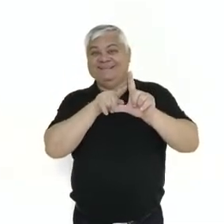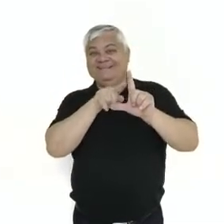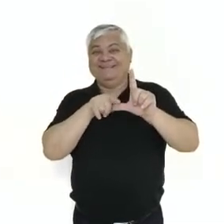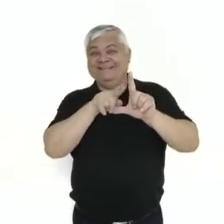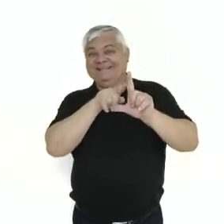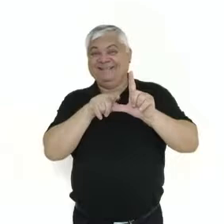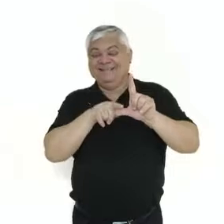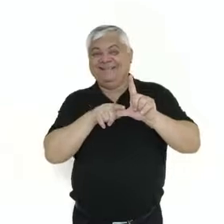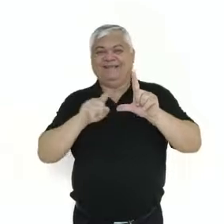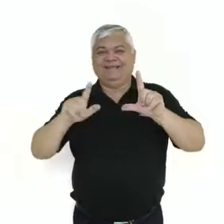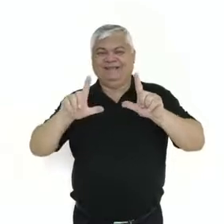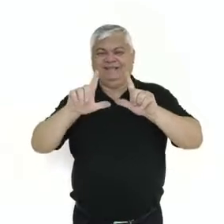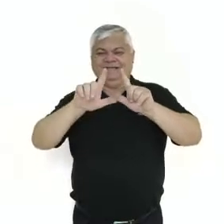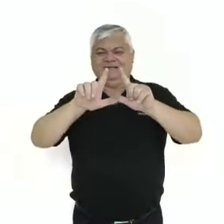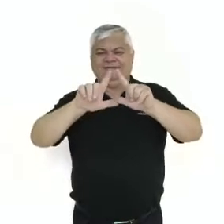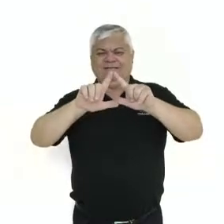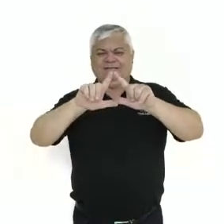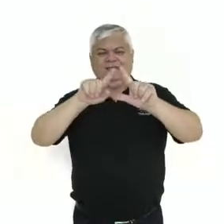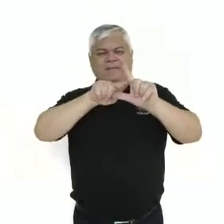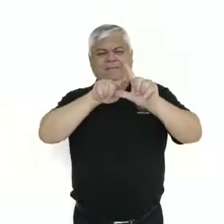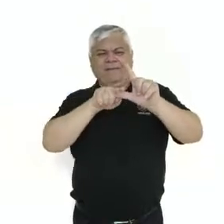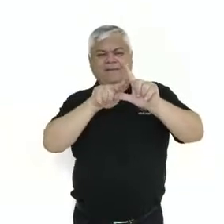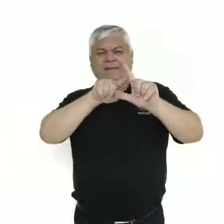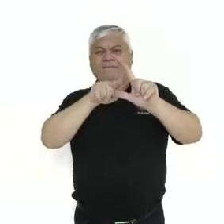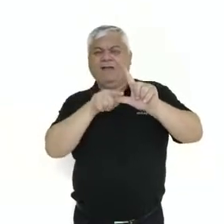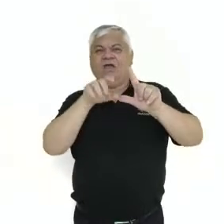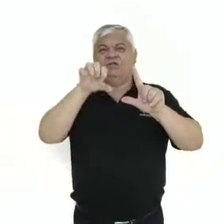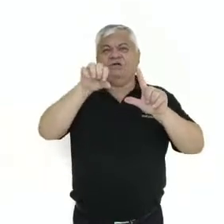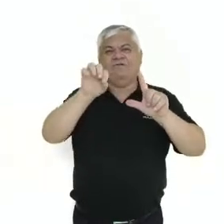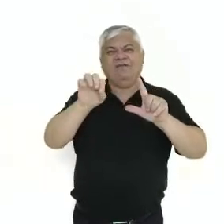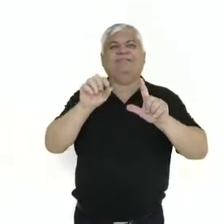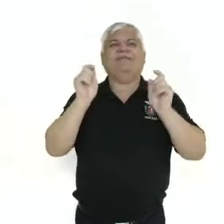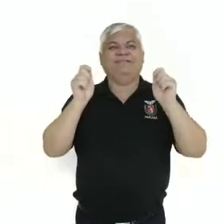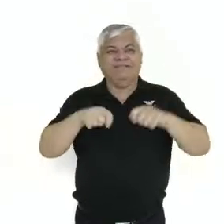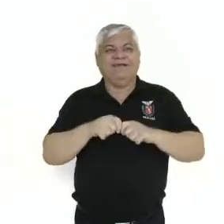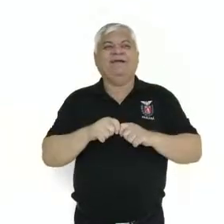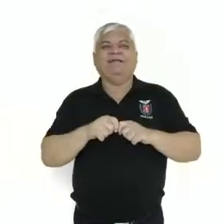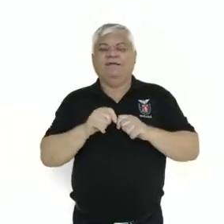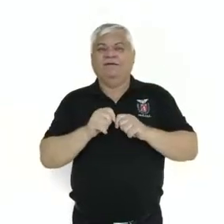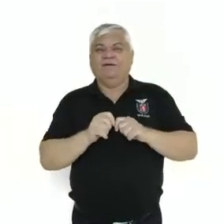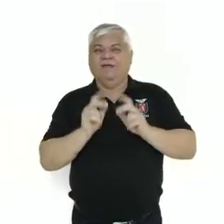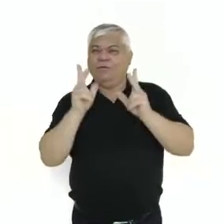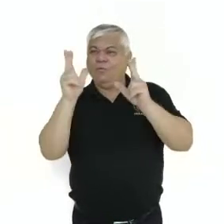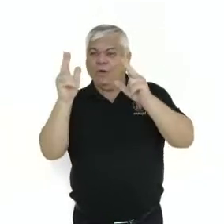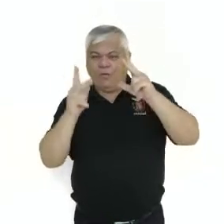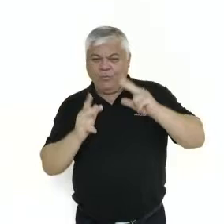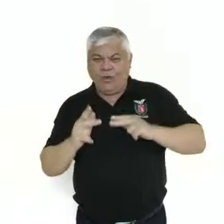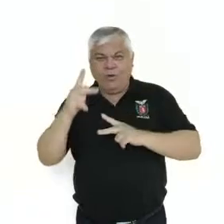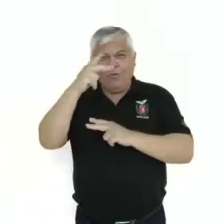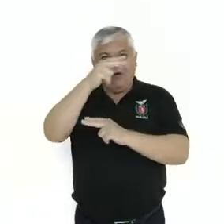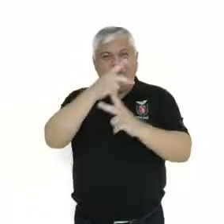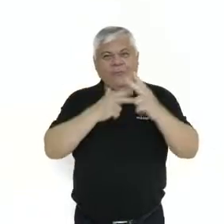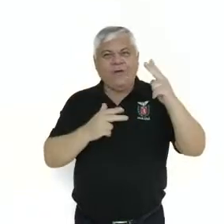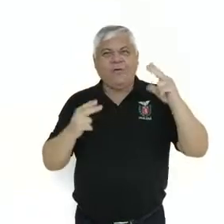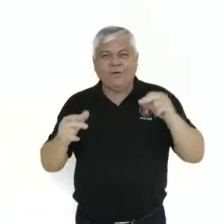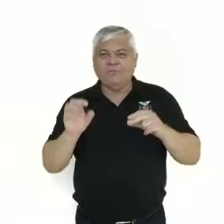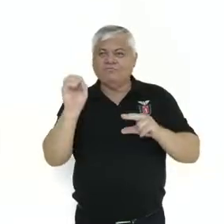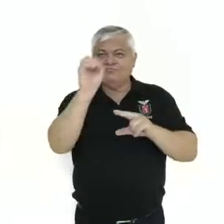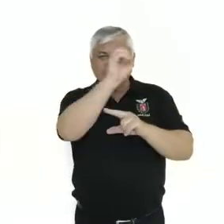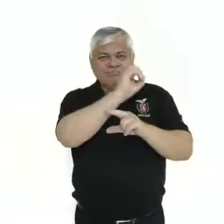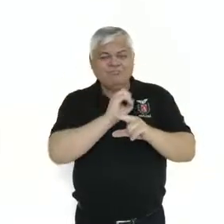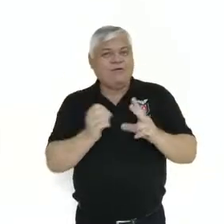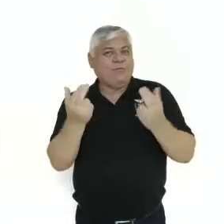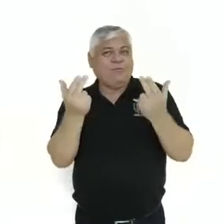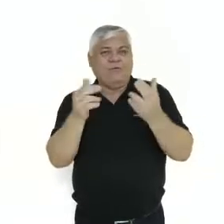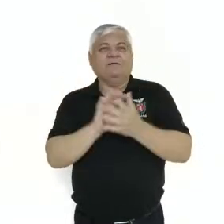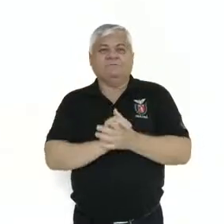triângulo retângulo aqui dentro desse que é equilátero. Ele tem todos os lados com a mesma medida. Esse